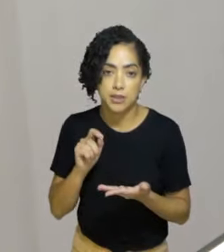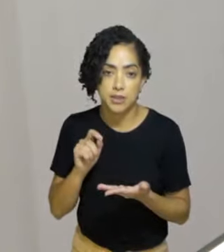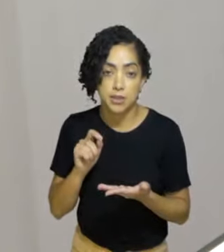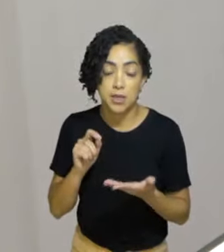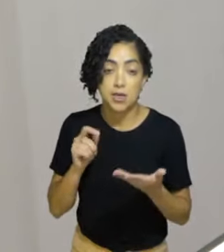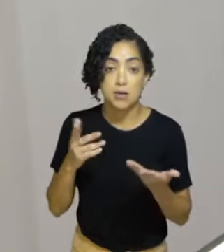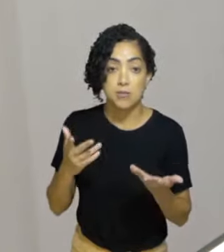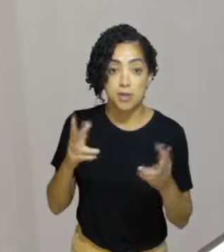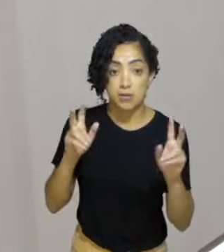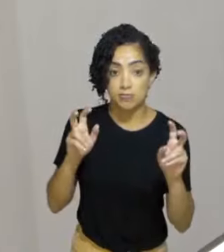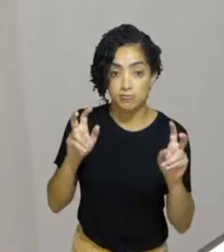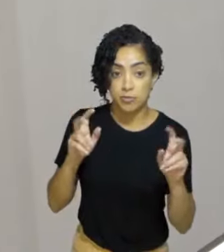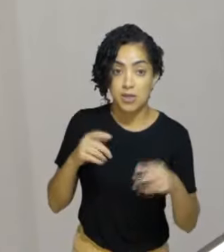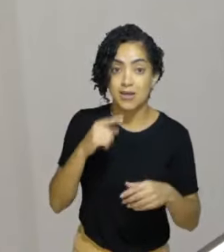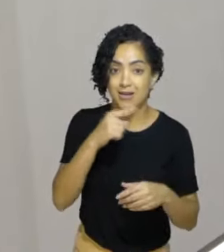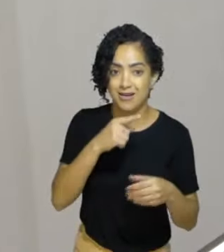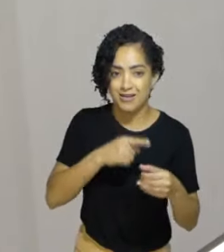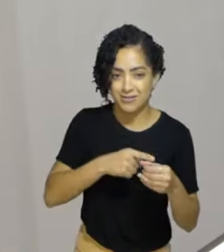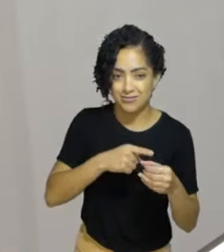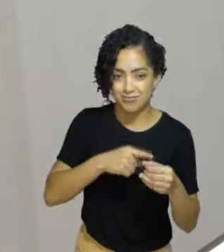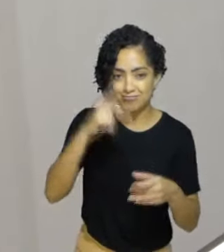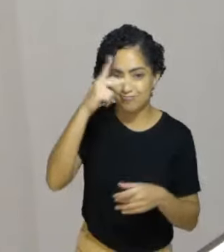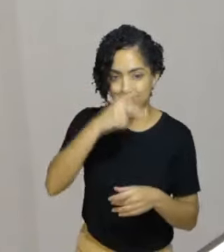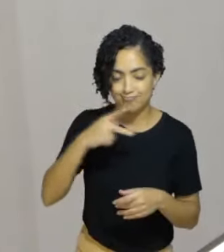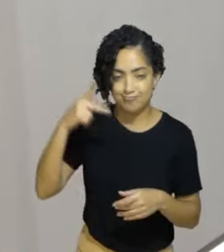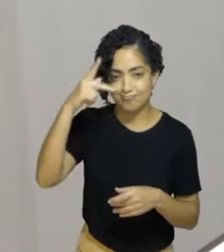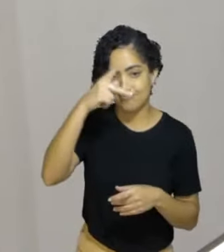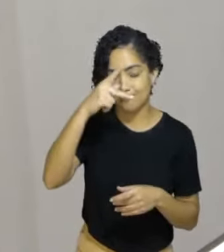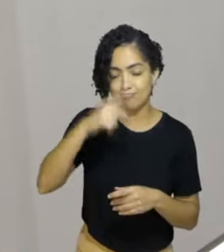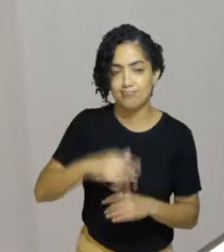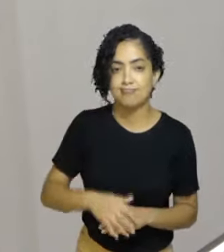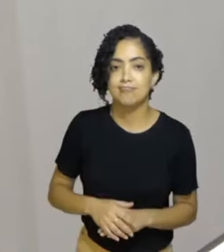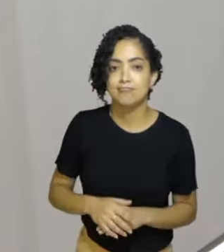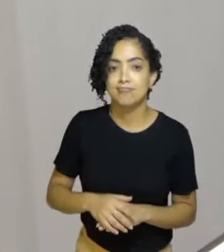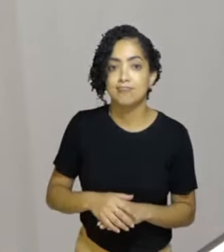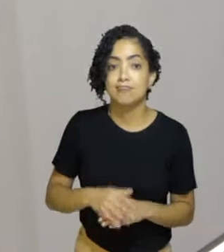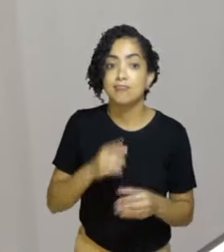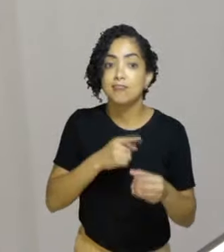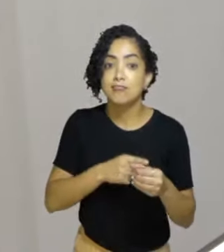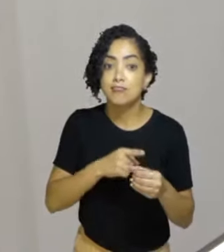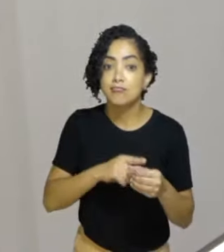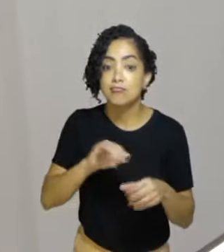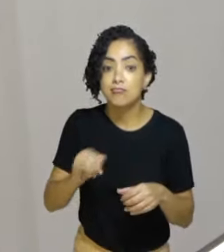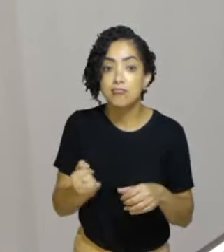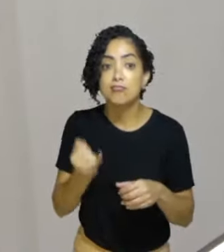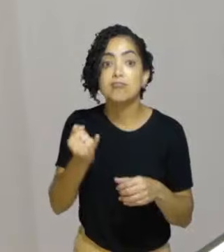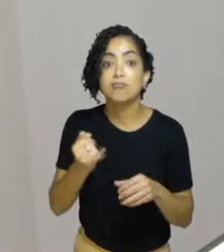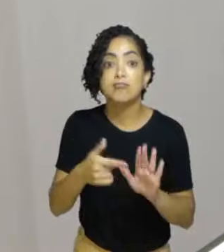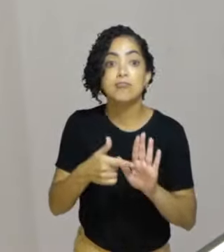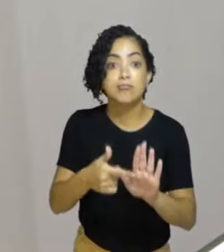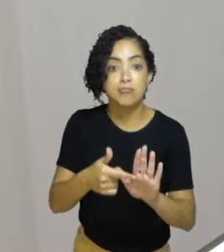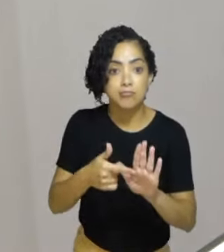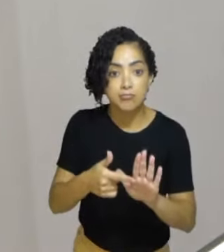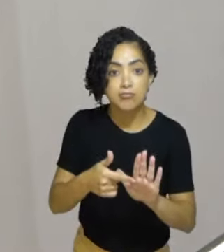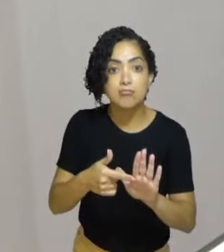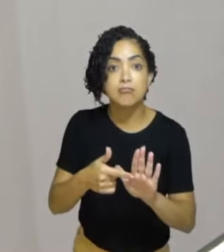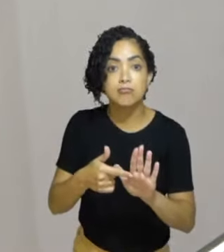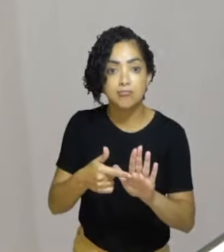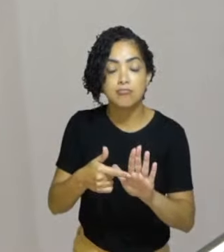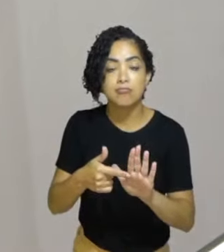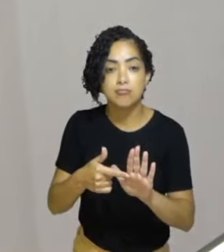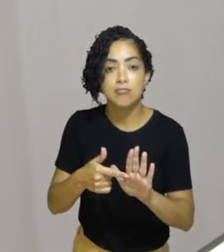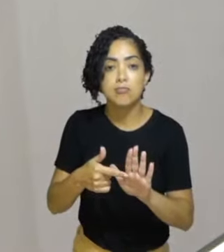falar sobre a cidade de Palhoça, especialmente uma cidade que traz oportunidades, mas também revela muitos